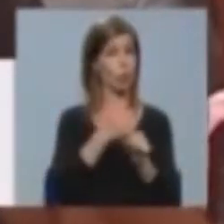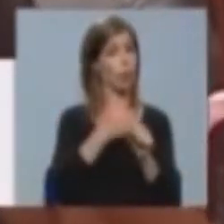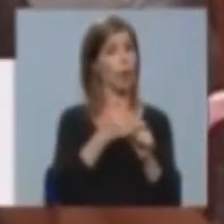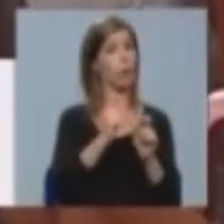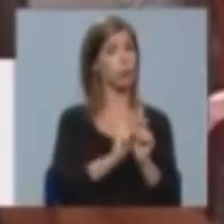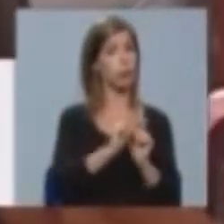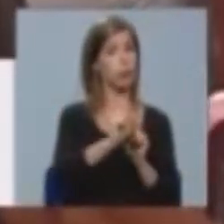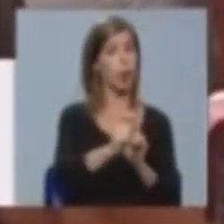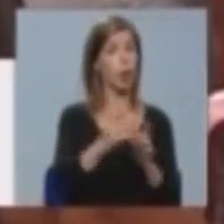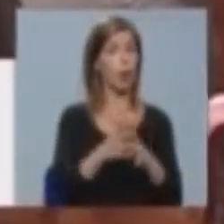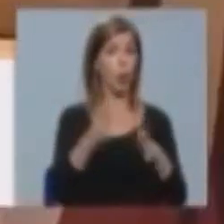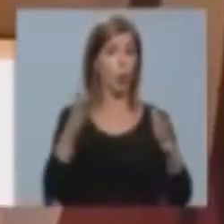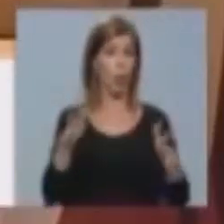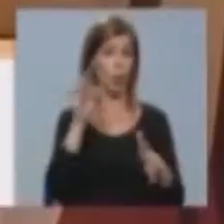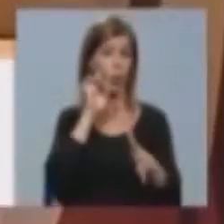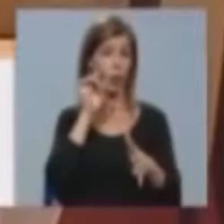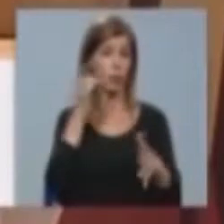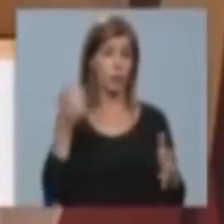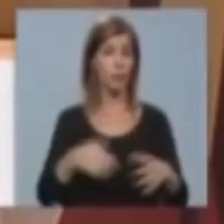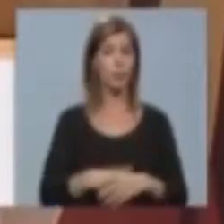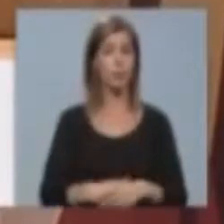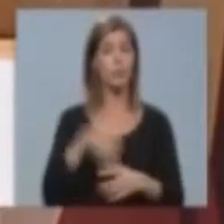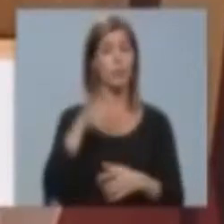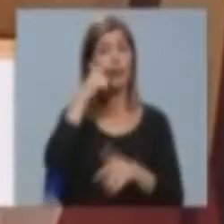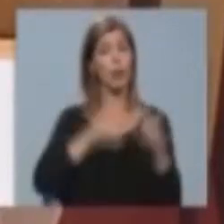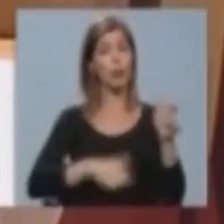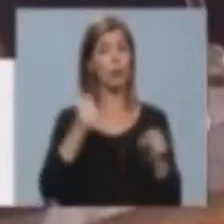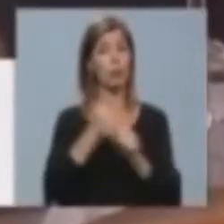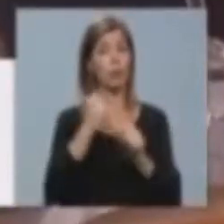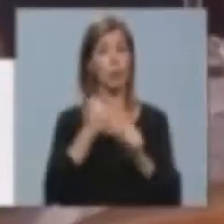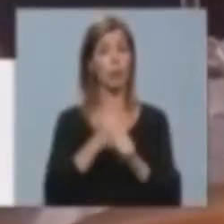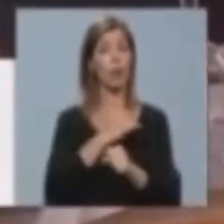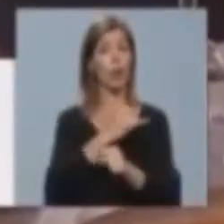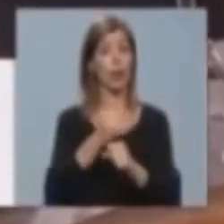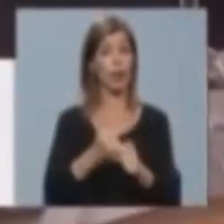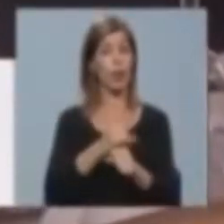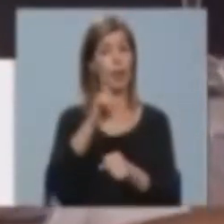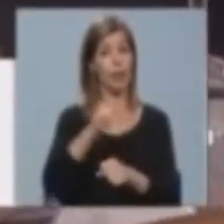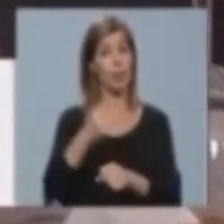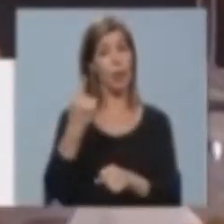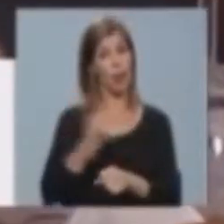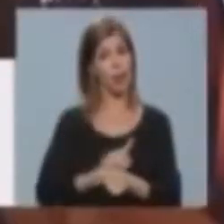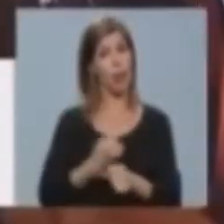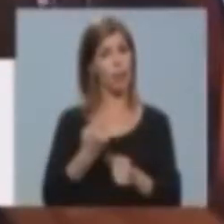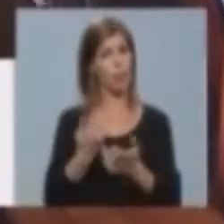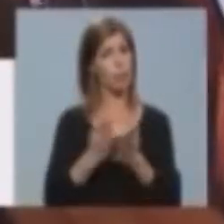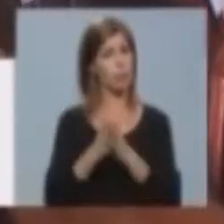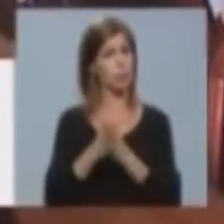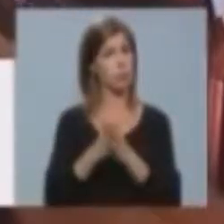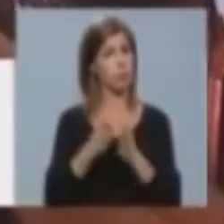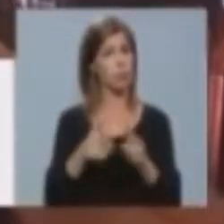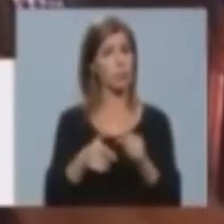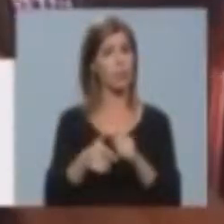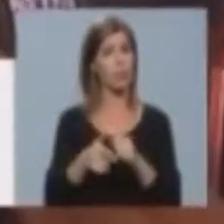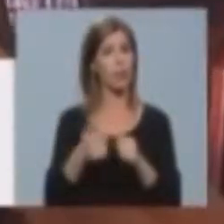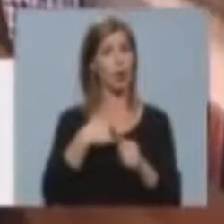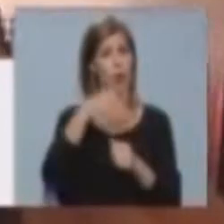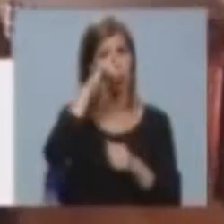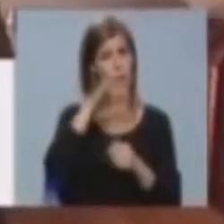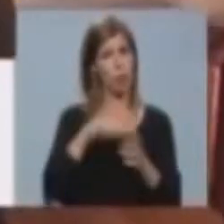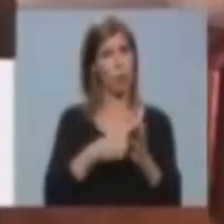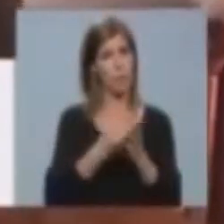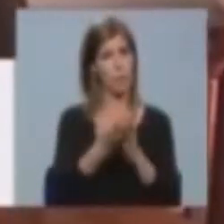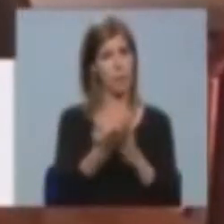e com maior segurança. E os trabalhadores das ilhas também devem beneficiar. Eu lembro que estas medidas que estão a